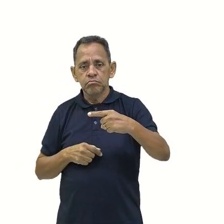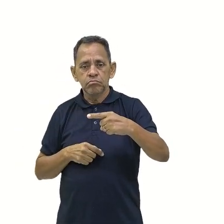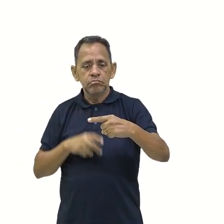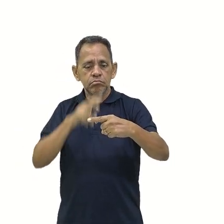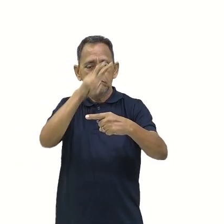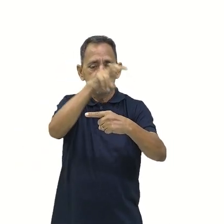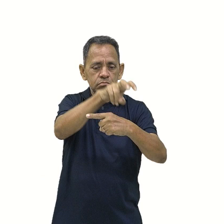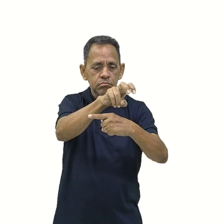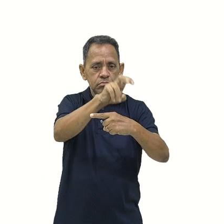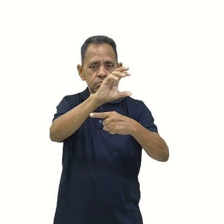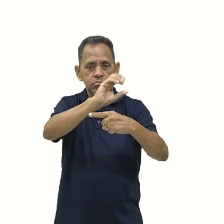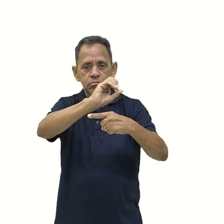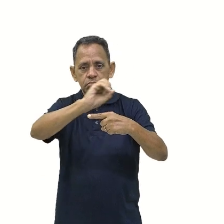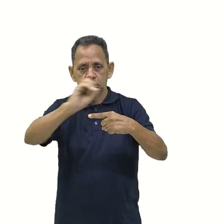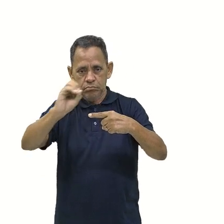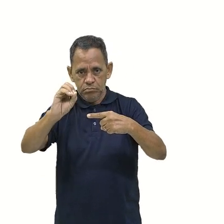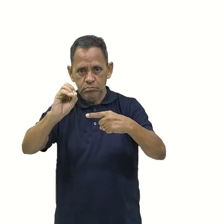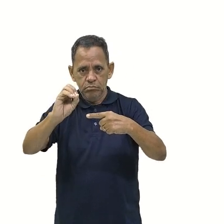500